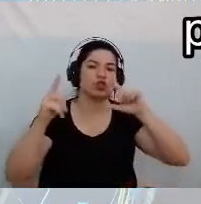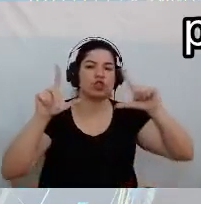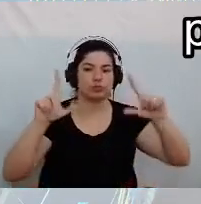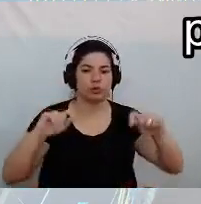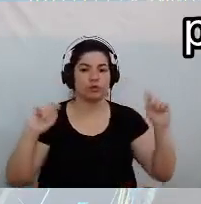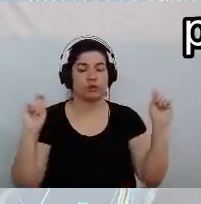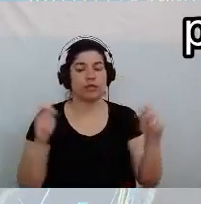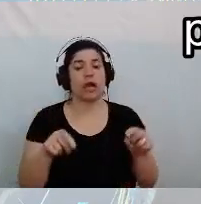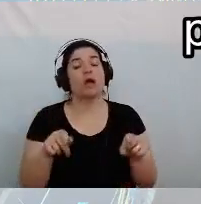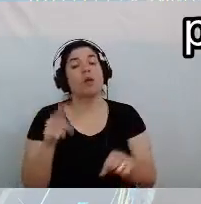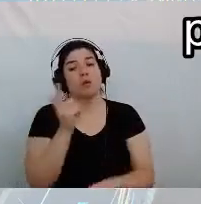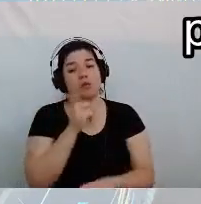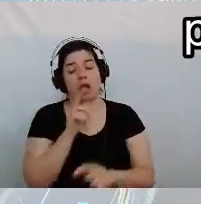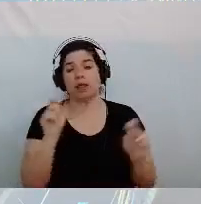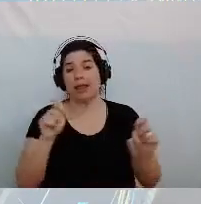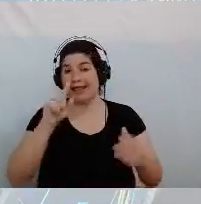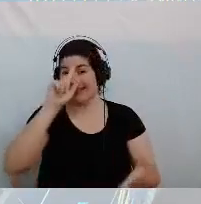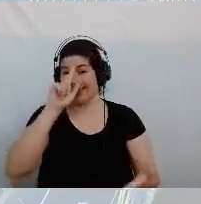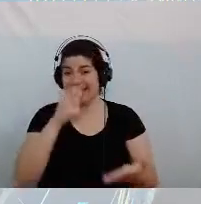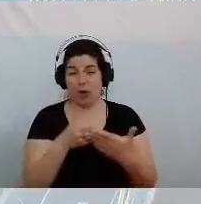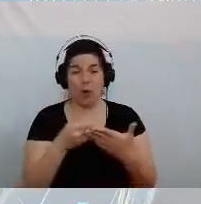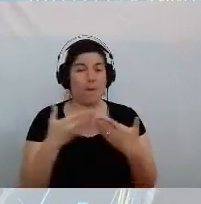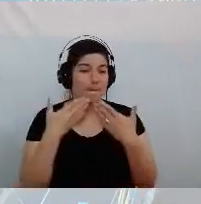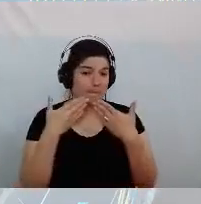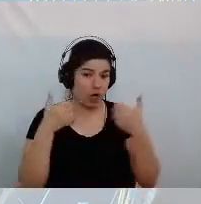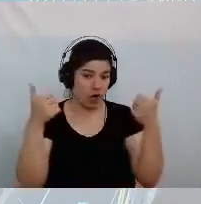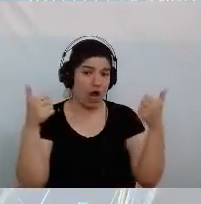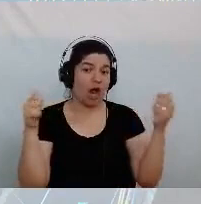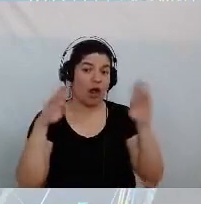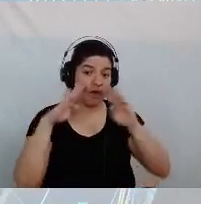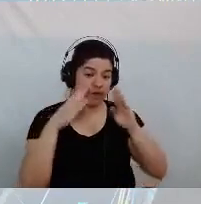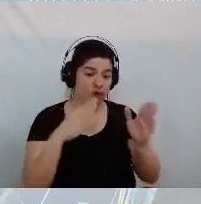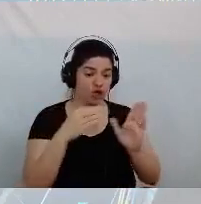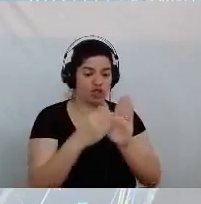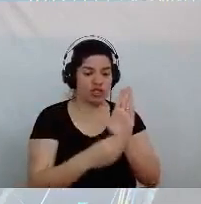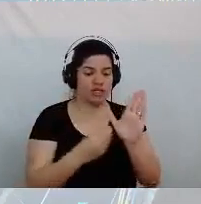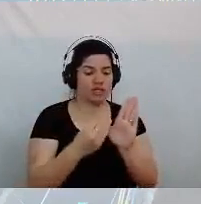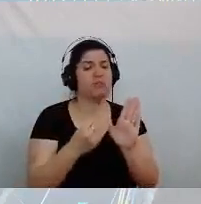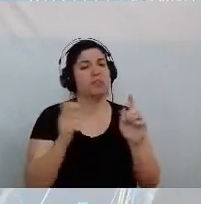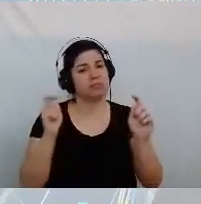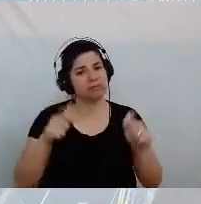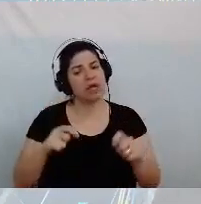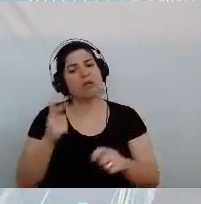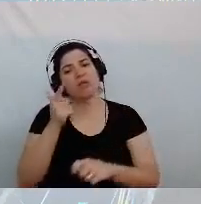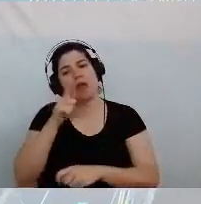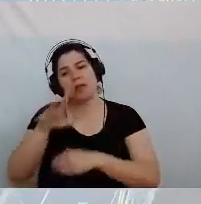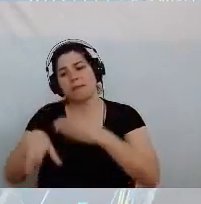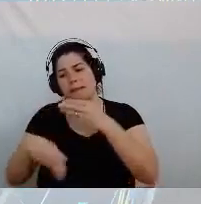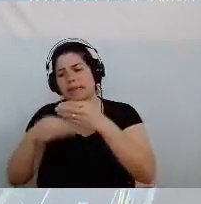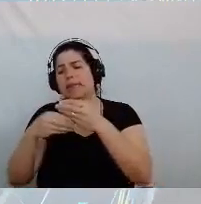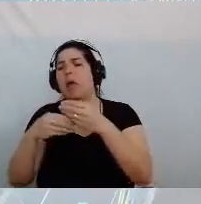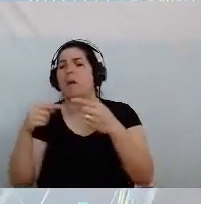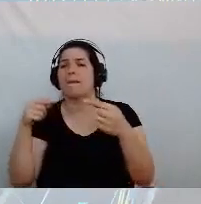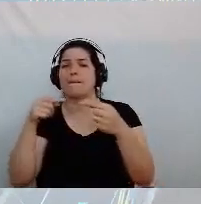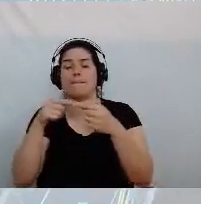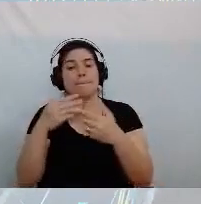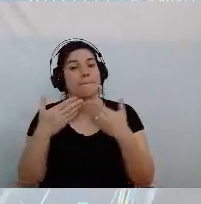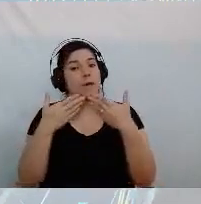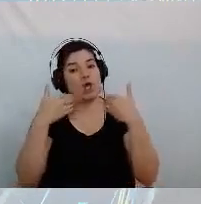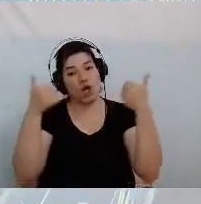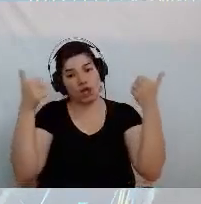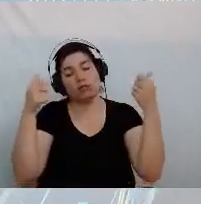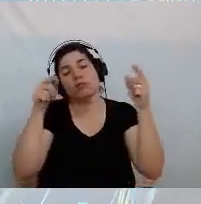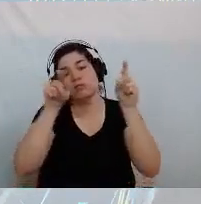para que a gente possa tomar melhores decisões de design para que enfaticamente a gente possa fazer melhores implementações ou até julgar melhores